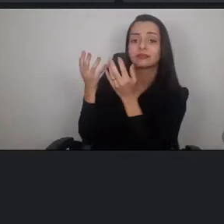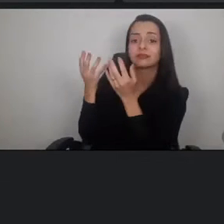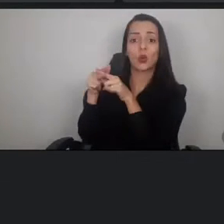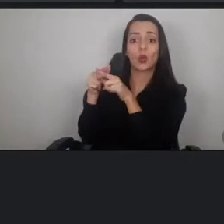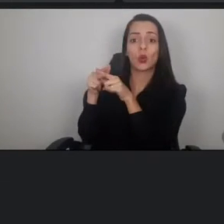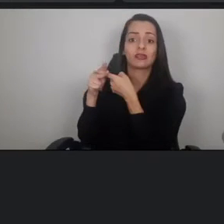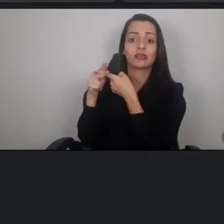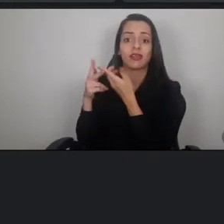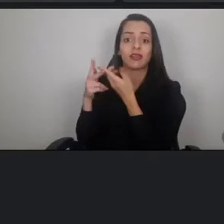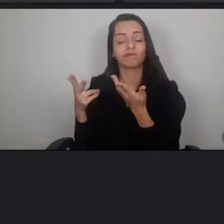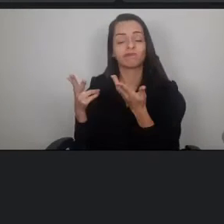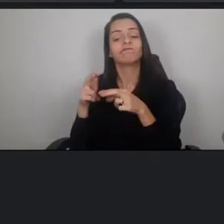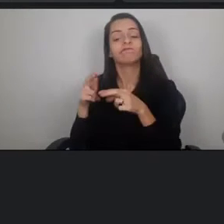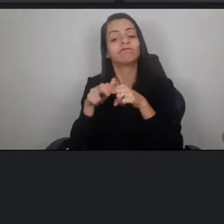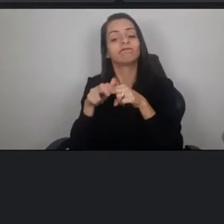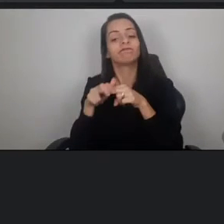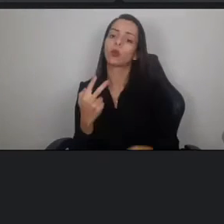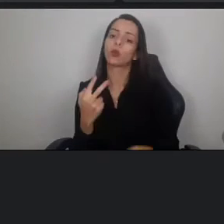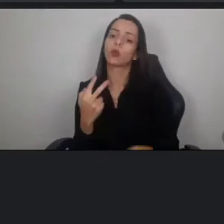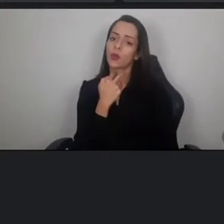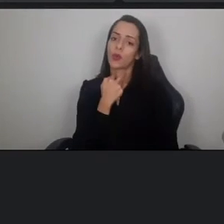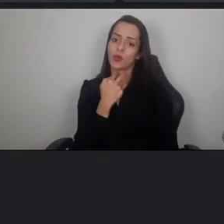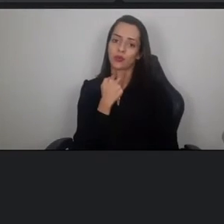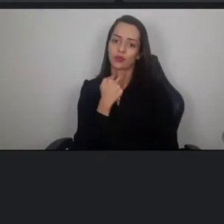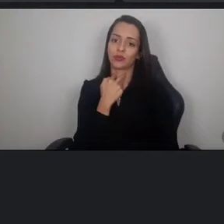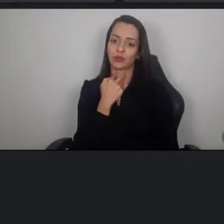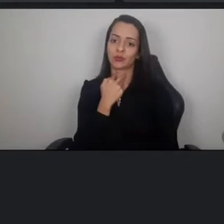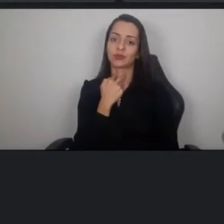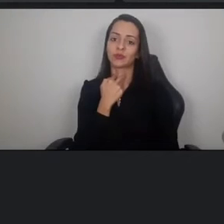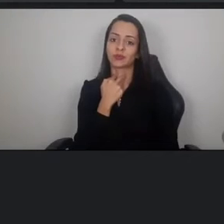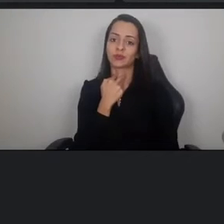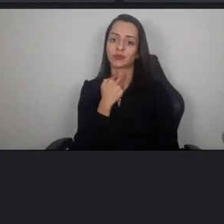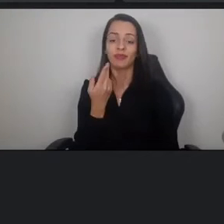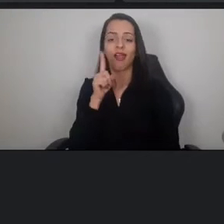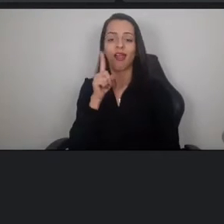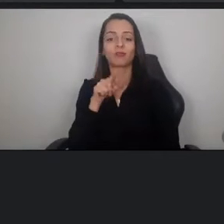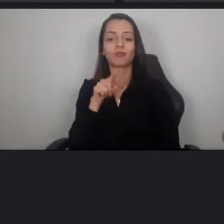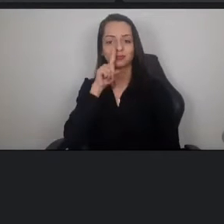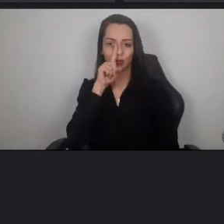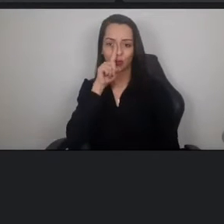fazer ligações clandestinas, o famoso gato.